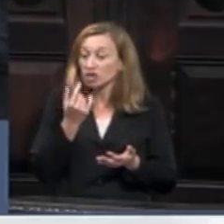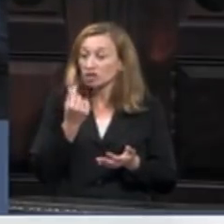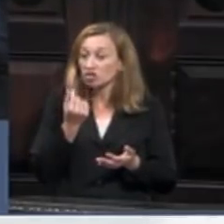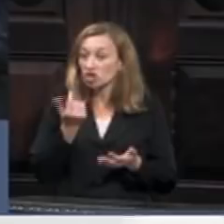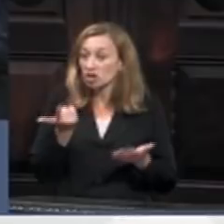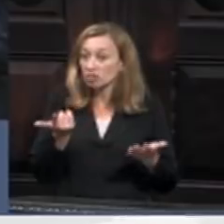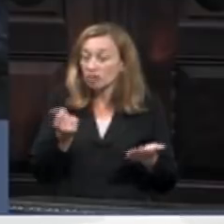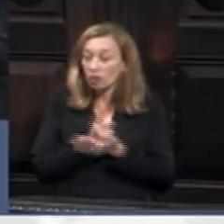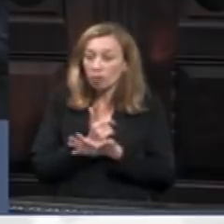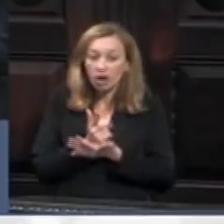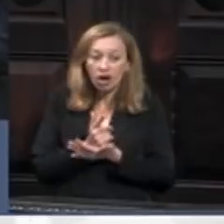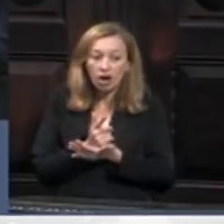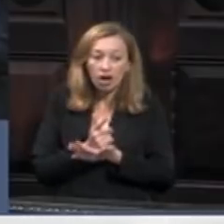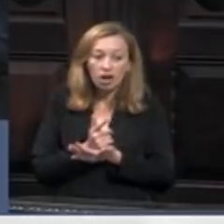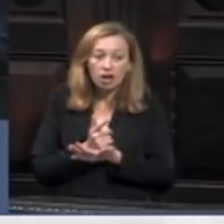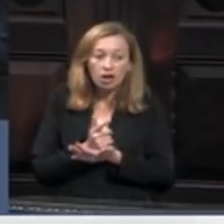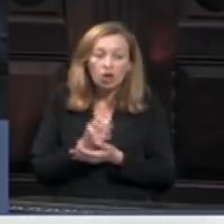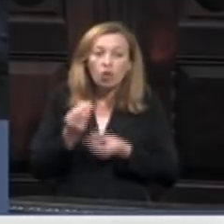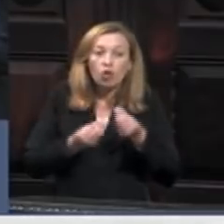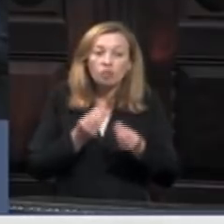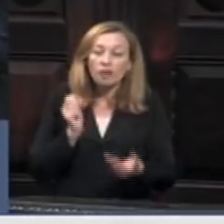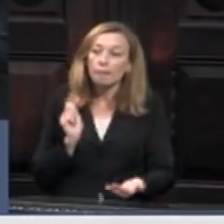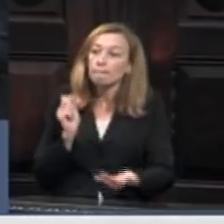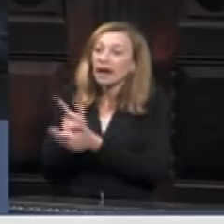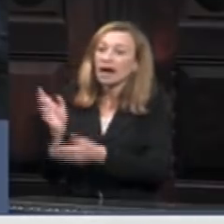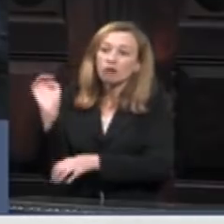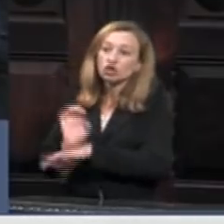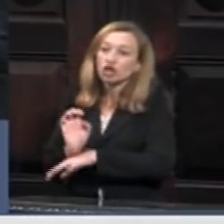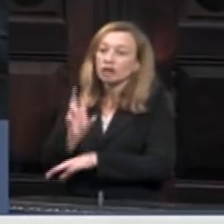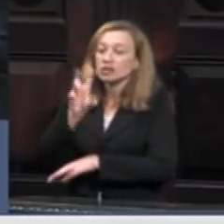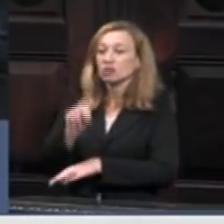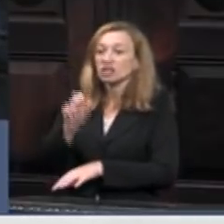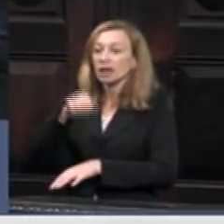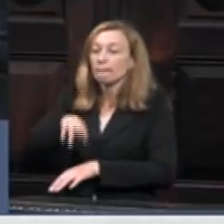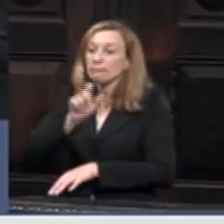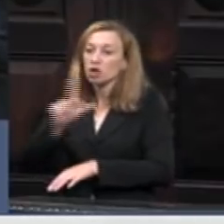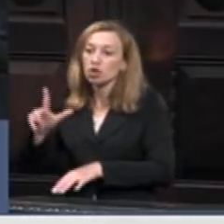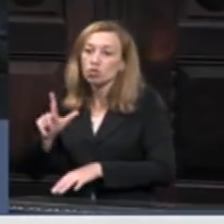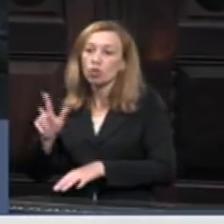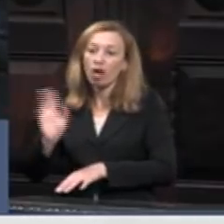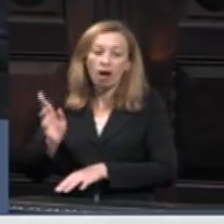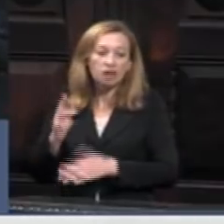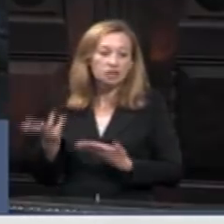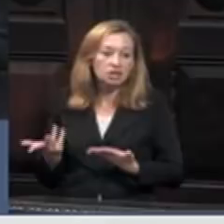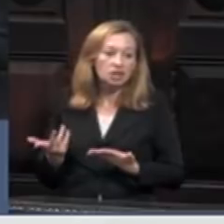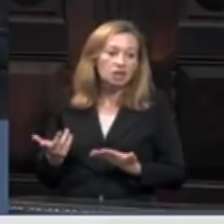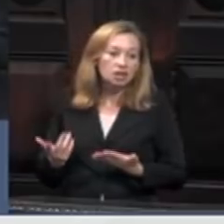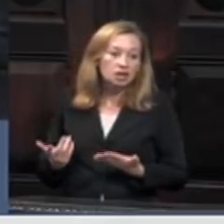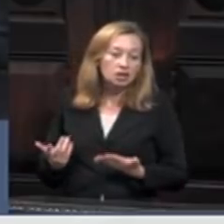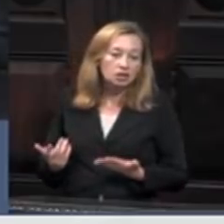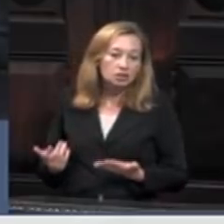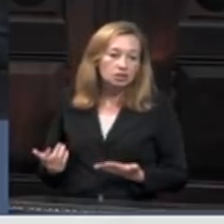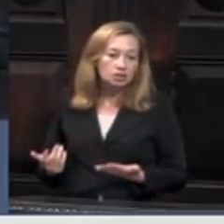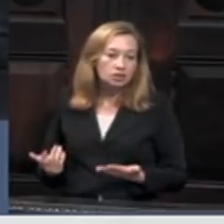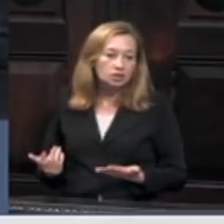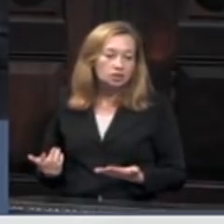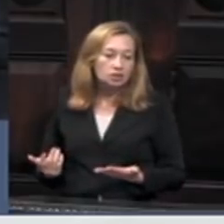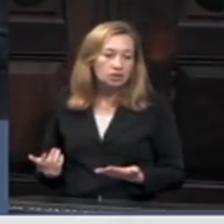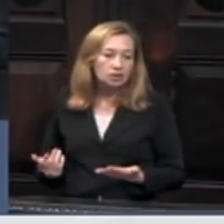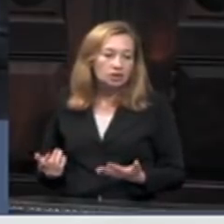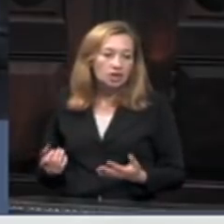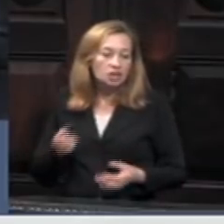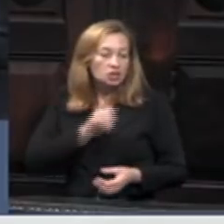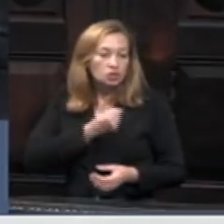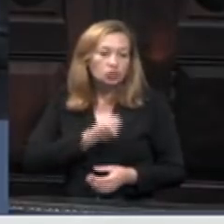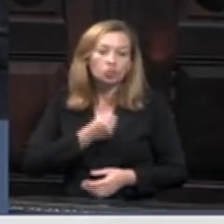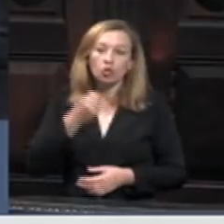para pagar ao Estado 50 mil reais. Então, esse número de 4 mil é empírico, mas vai